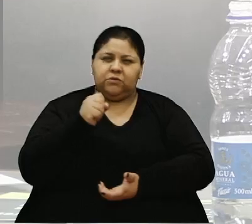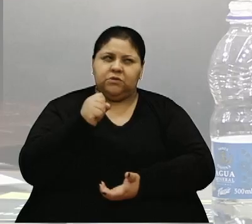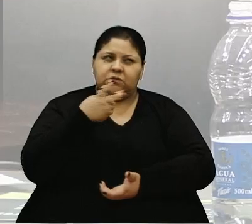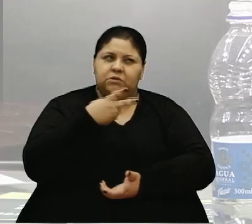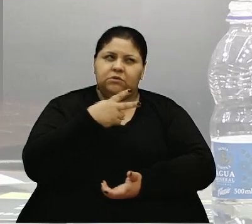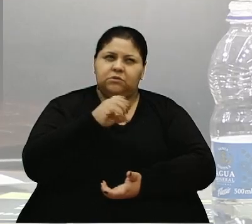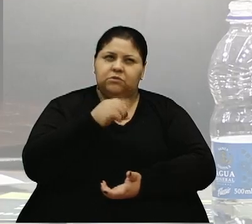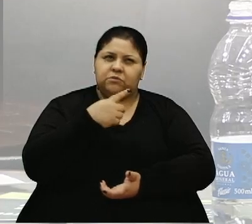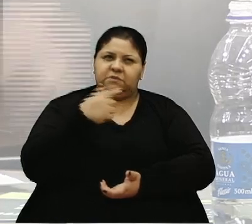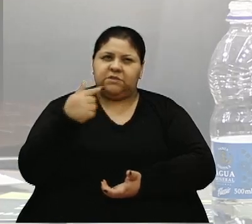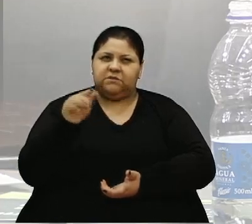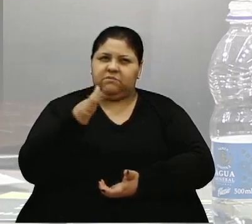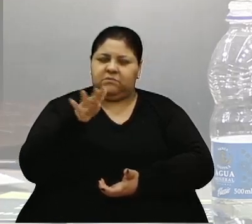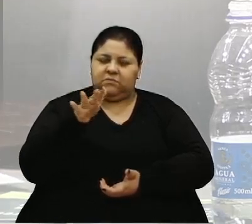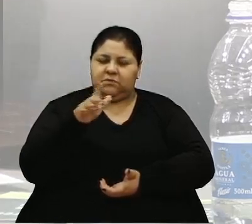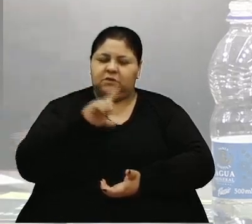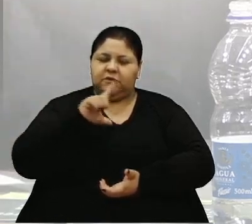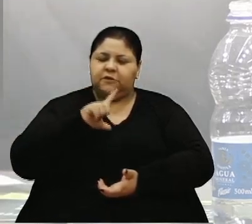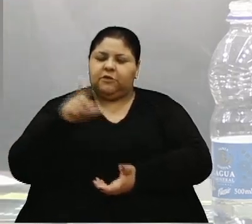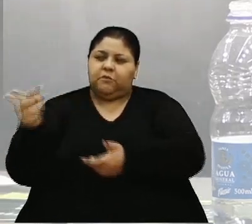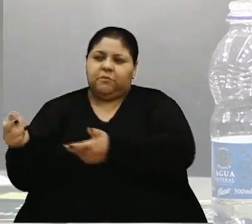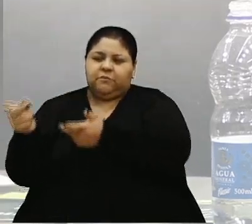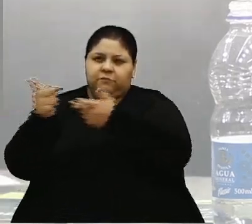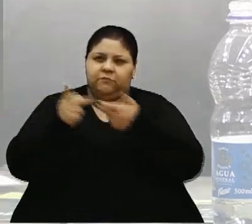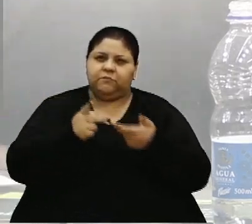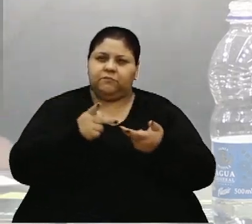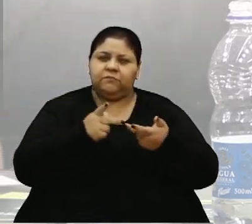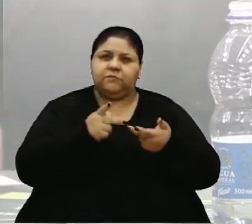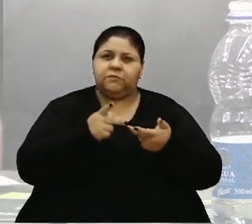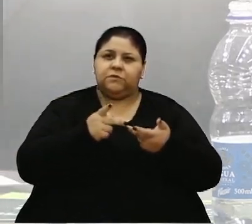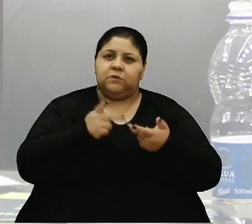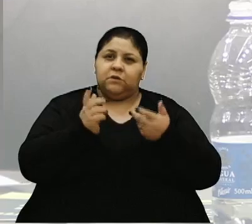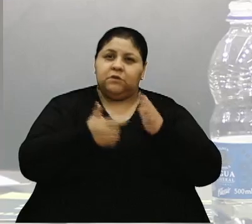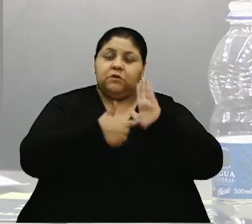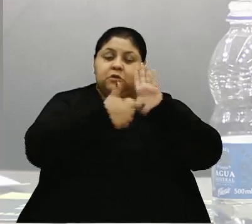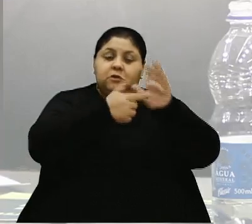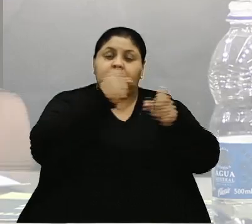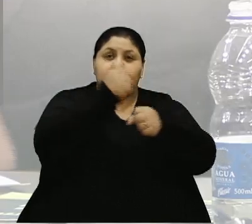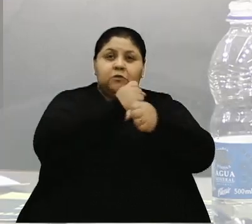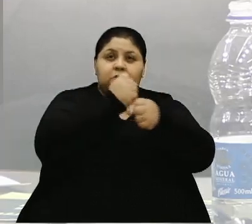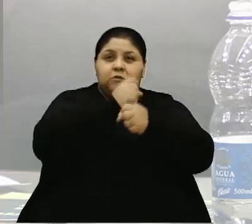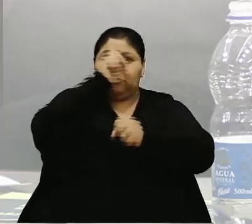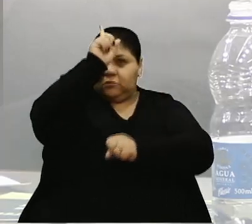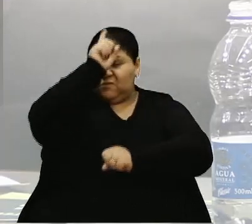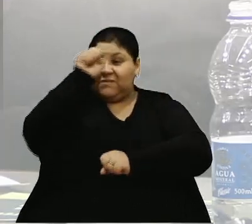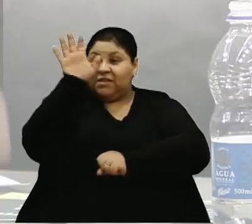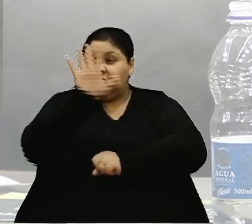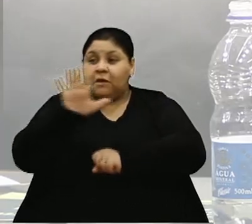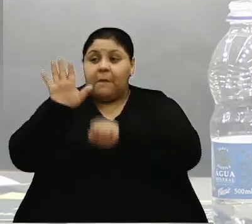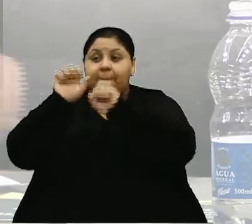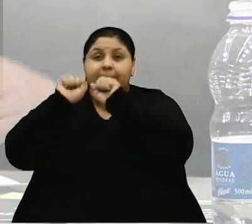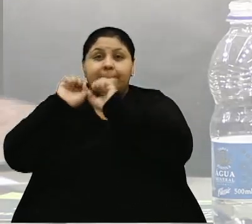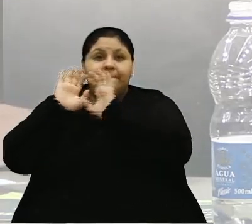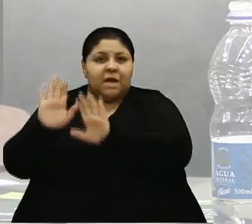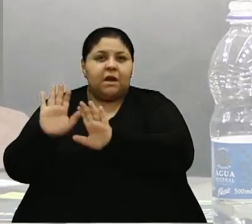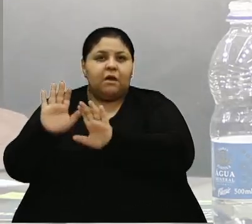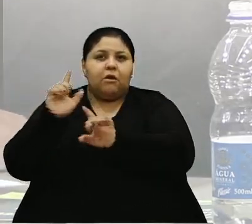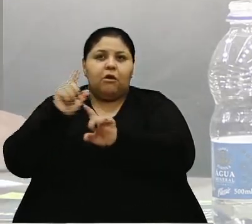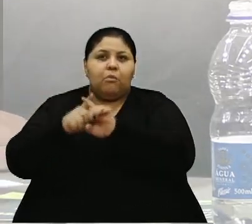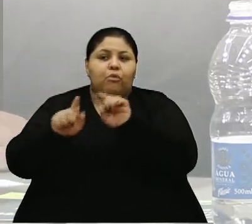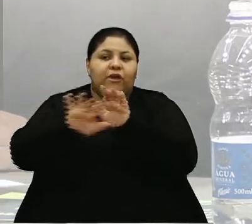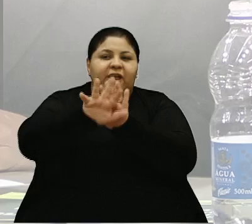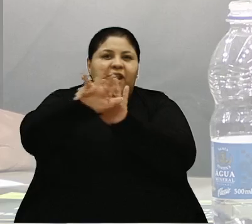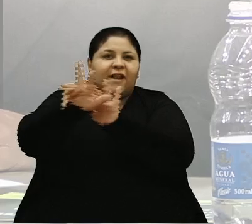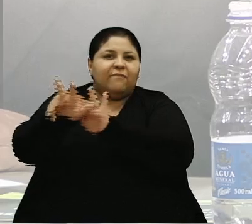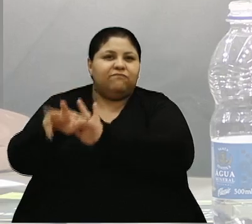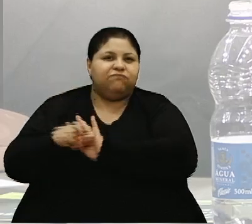2017 para 2018, nós temos uma visita e foi mostrada a obra do Hospital Geral que estava parada, porque deram um calote, o prefeito à época deu